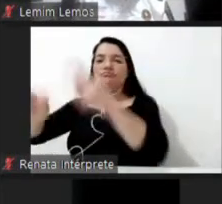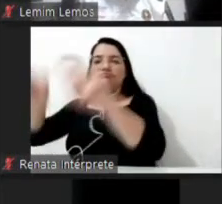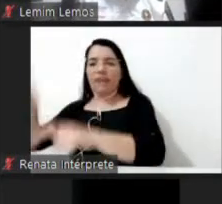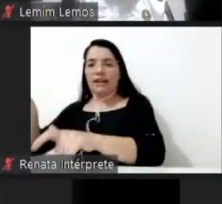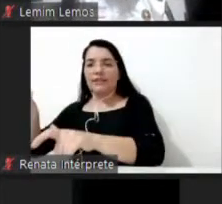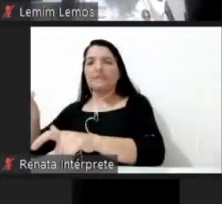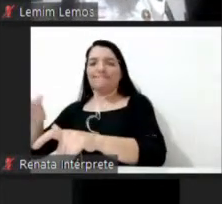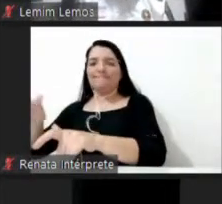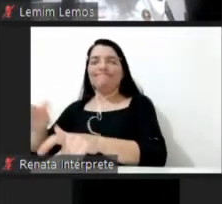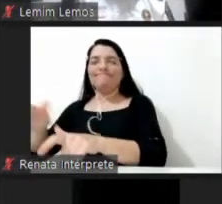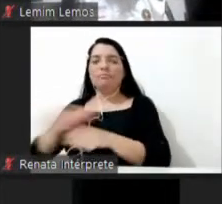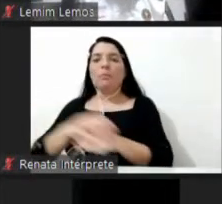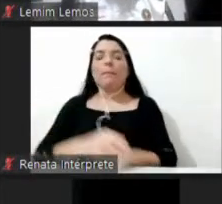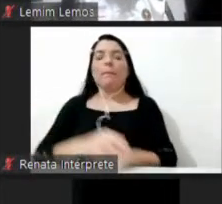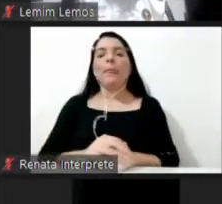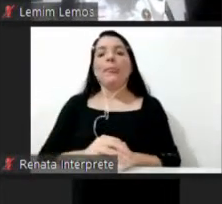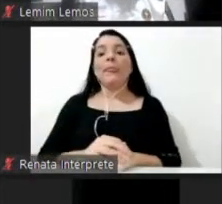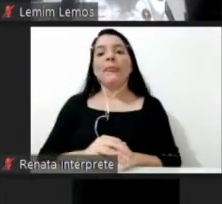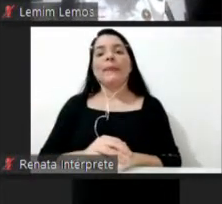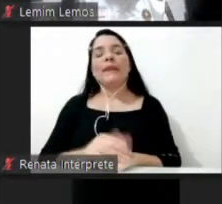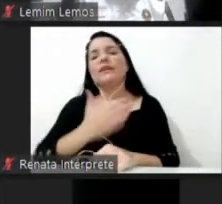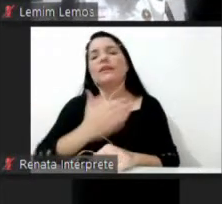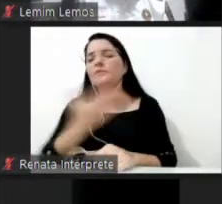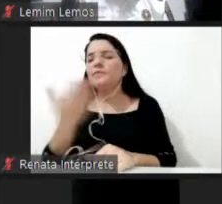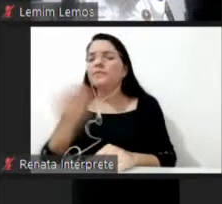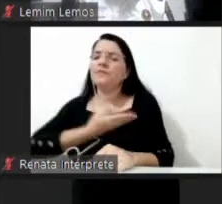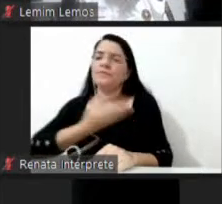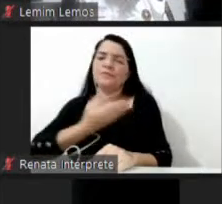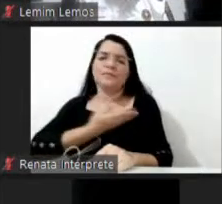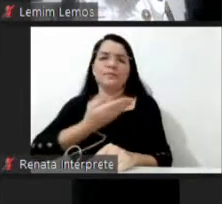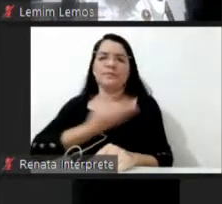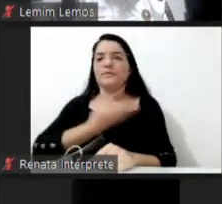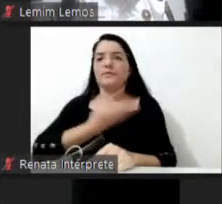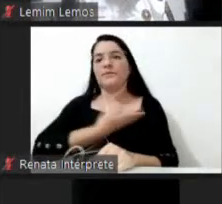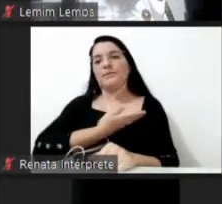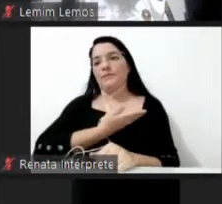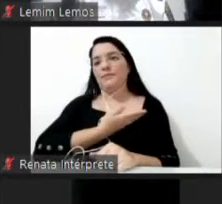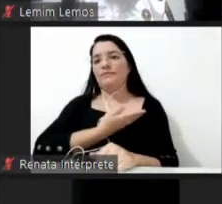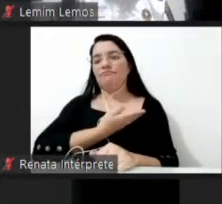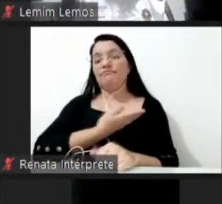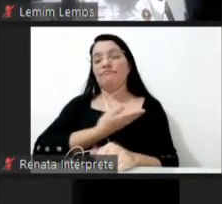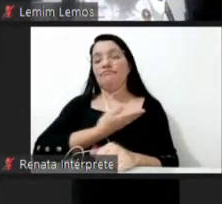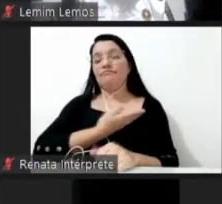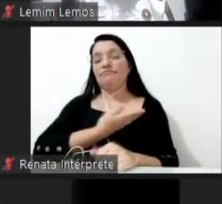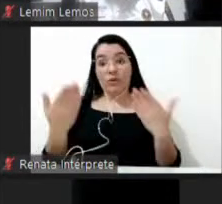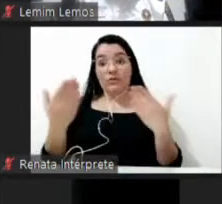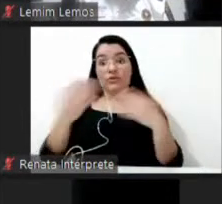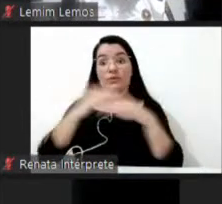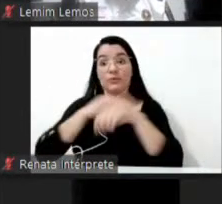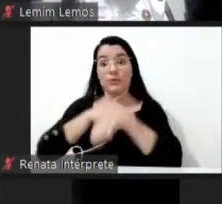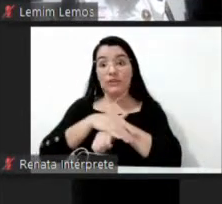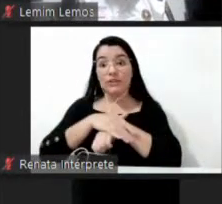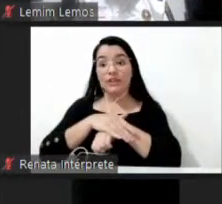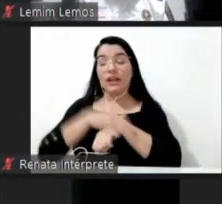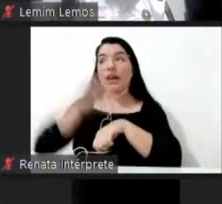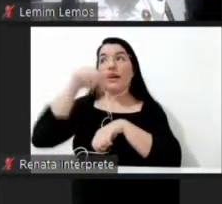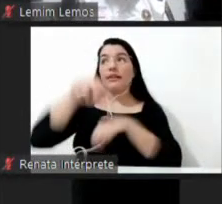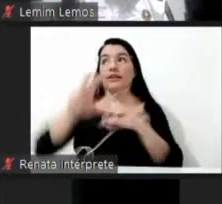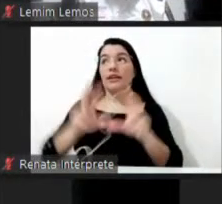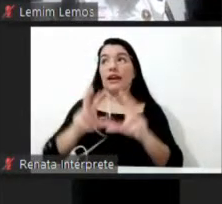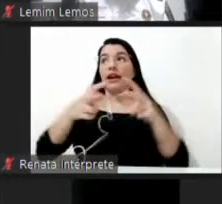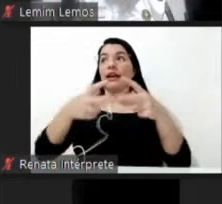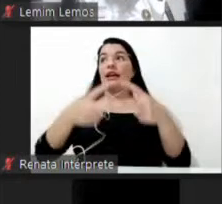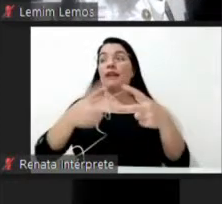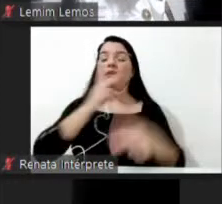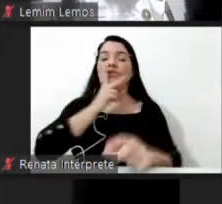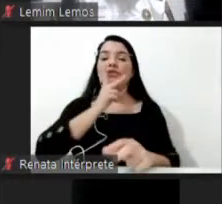capelania. Meus amigos, minhas amigas, na noite de hoje, a Câmara Municipal de Vereadores de